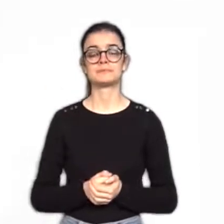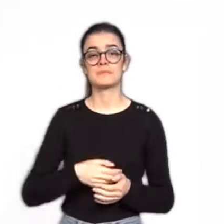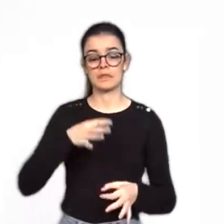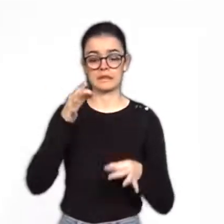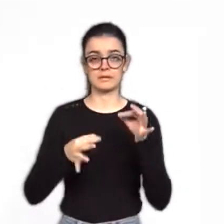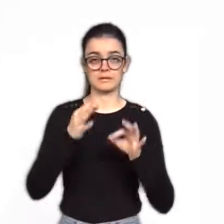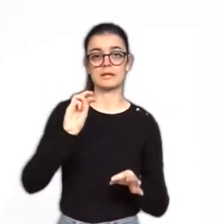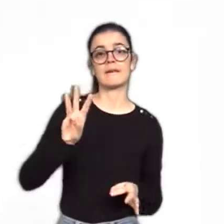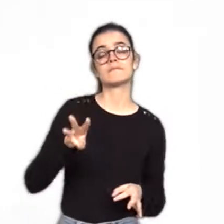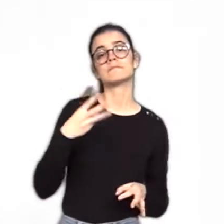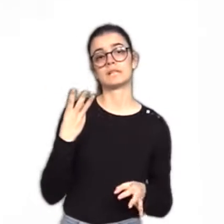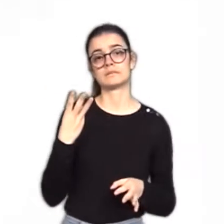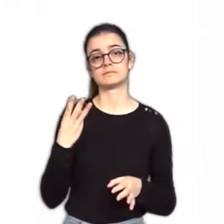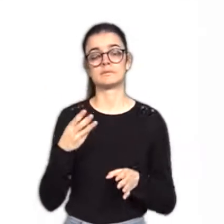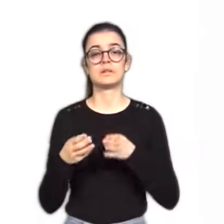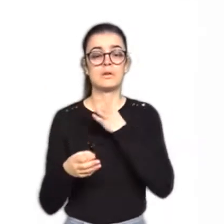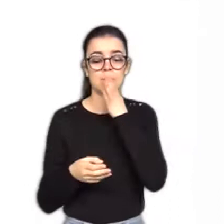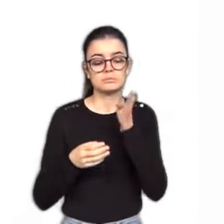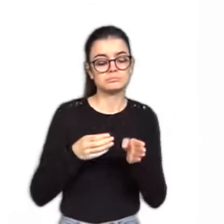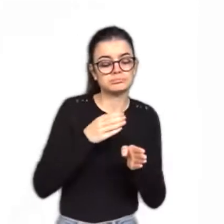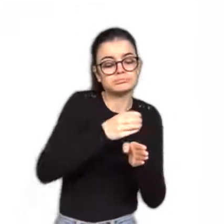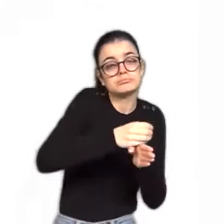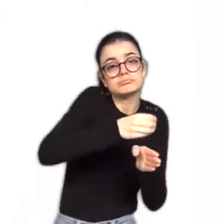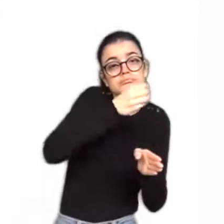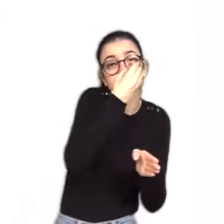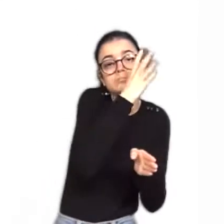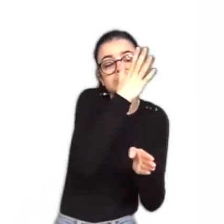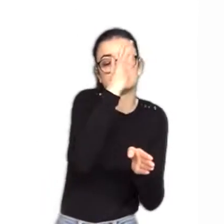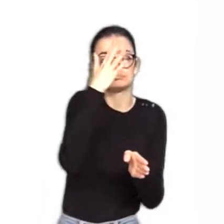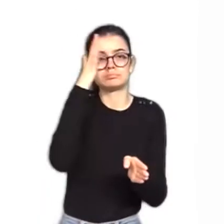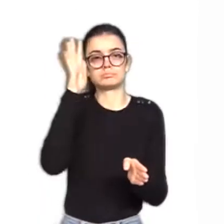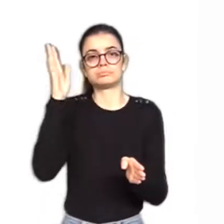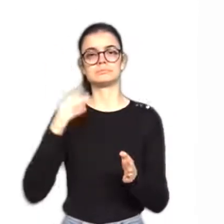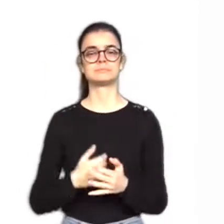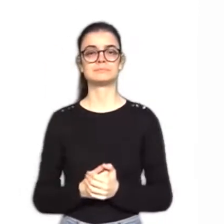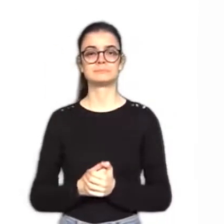Tinha três máquinas com as suas chaminés a deitar fumo pelo ar.